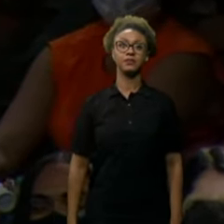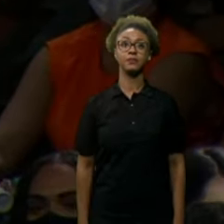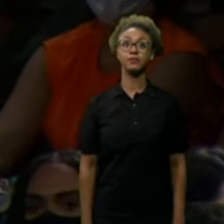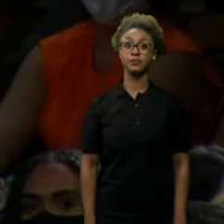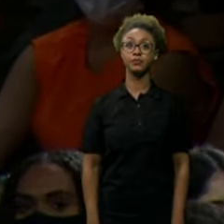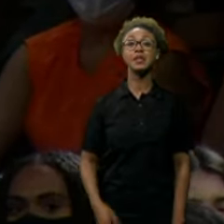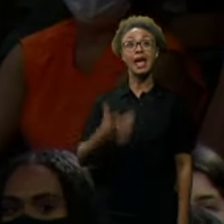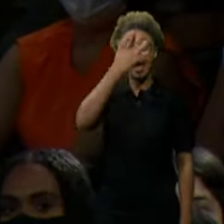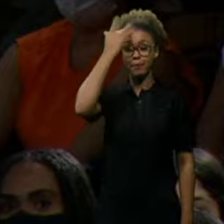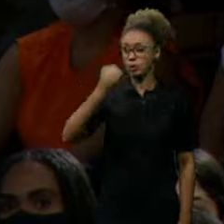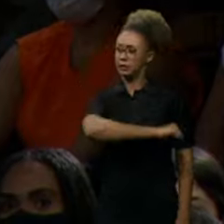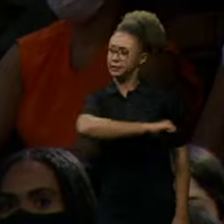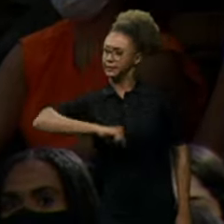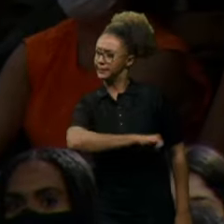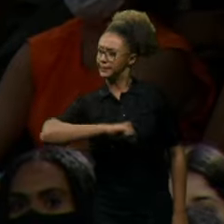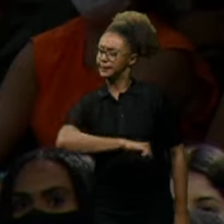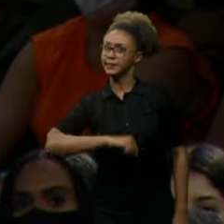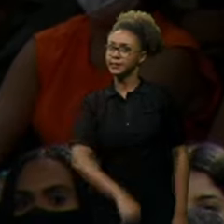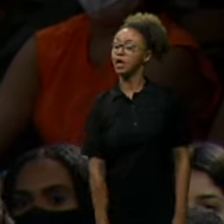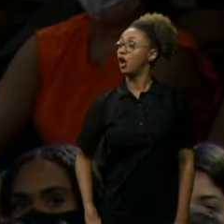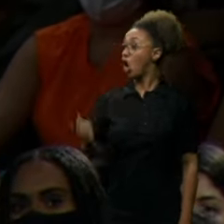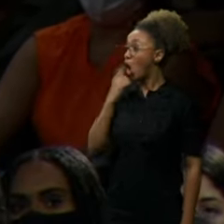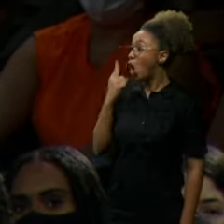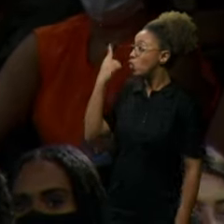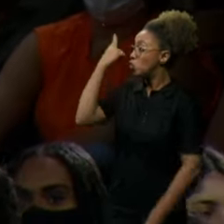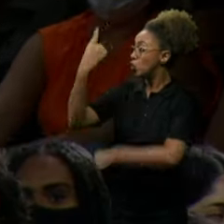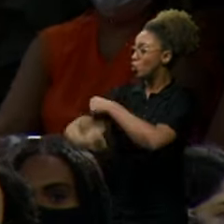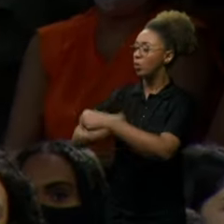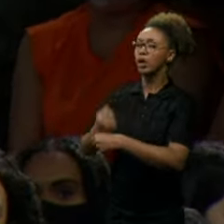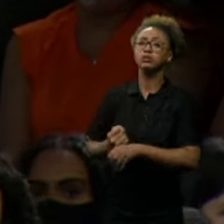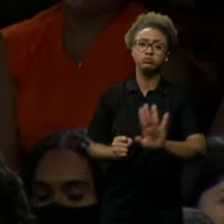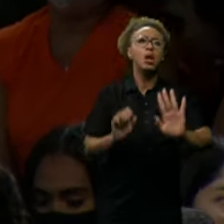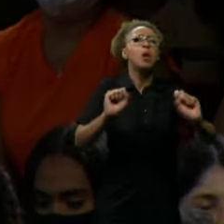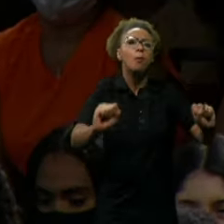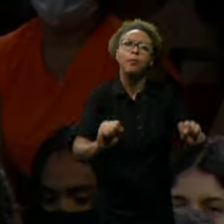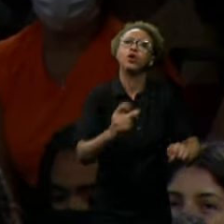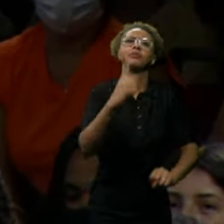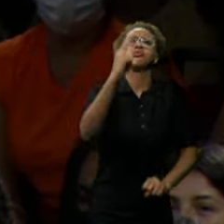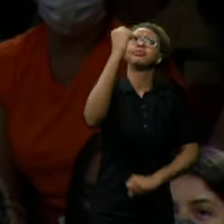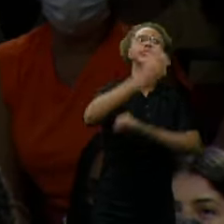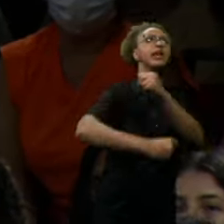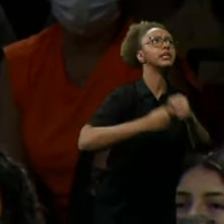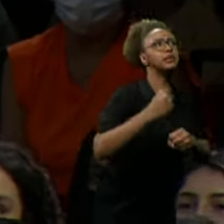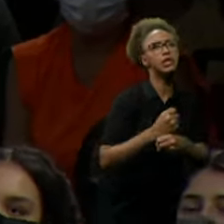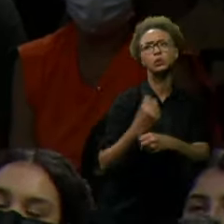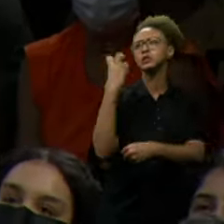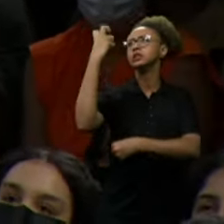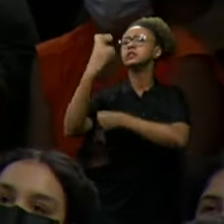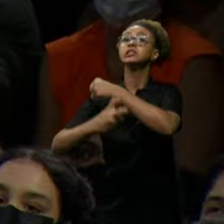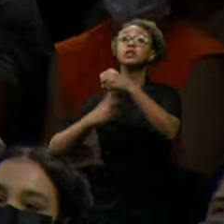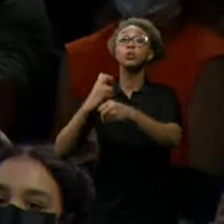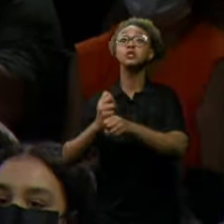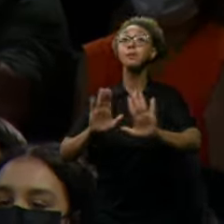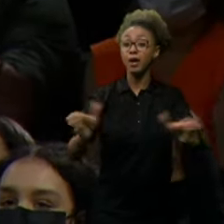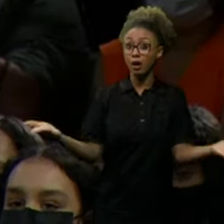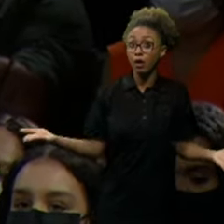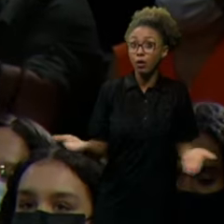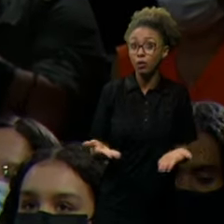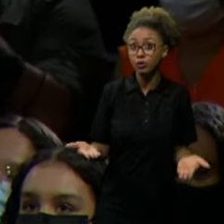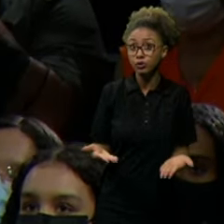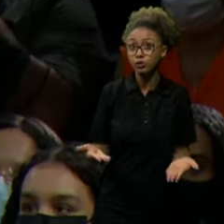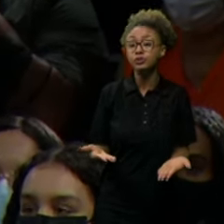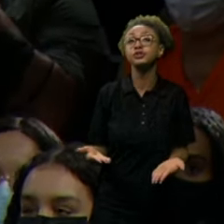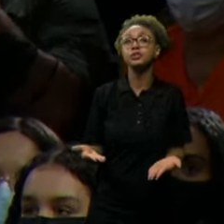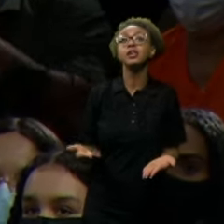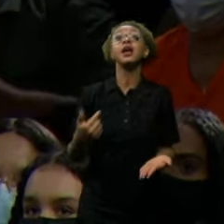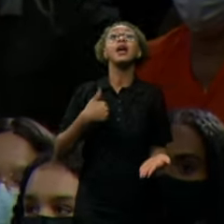e você vai sacudir vai dizer sim um ano eu podia dizer 10 eu podia ser cinco só que nem essa noite